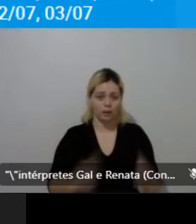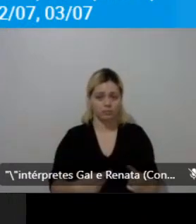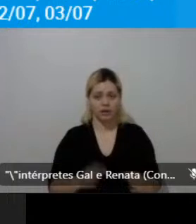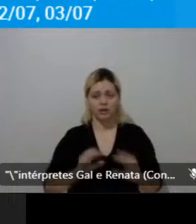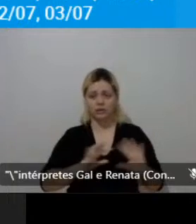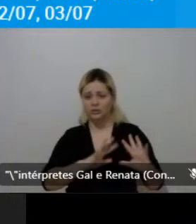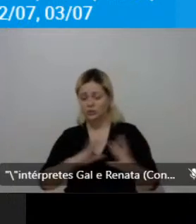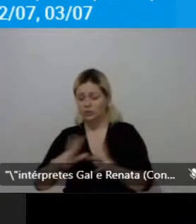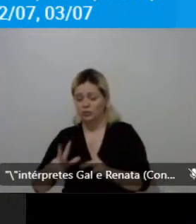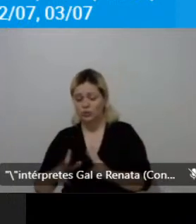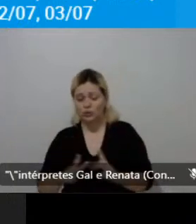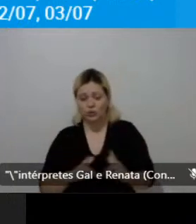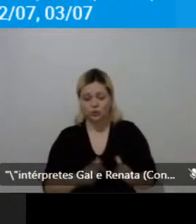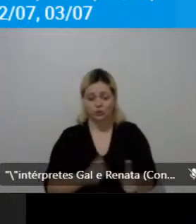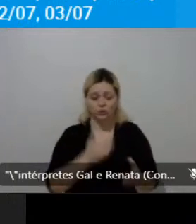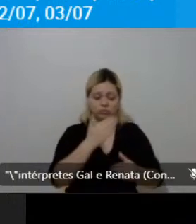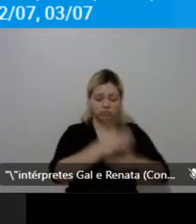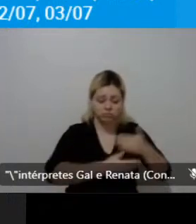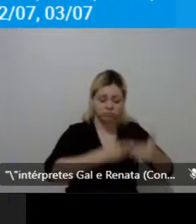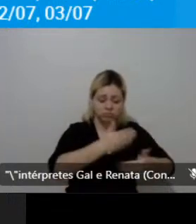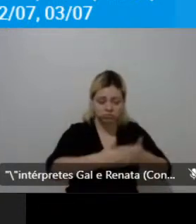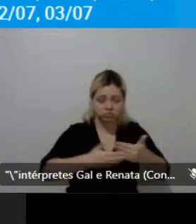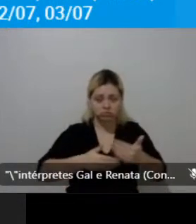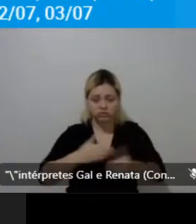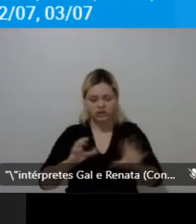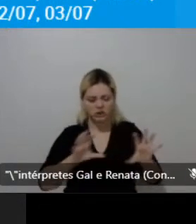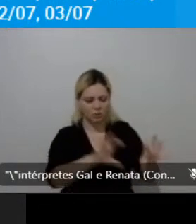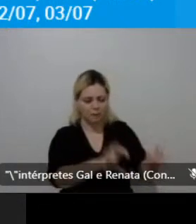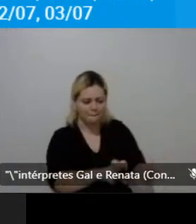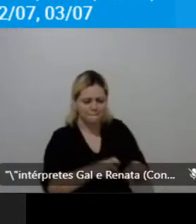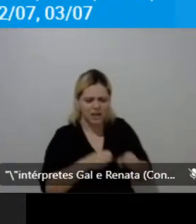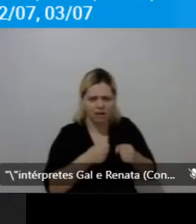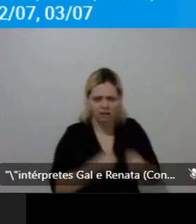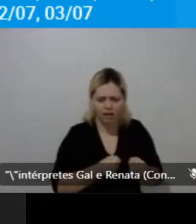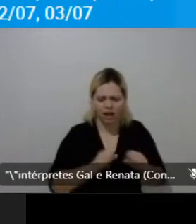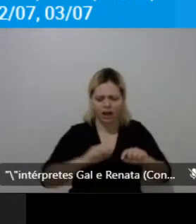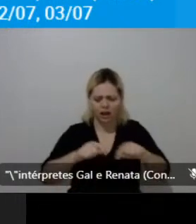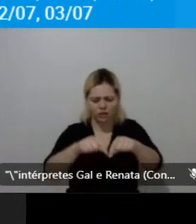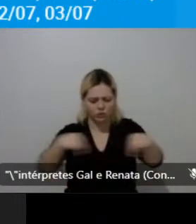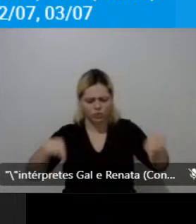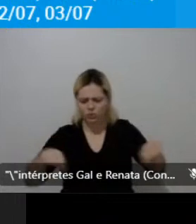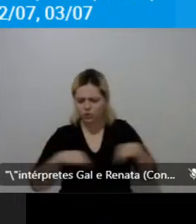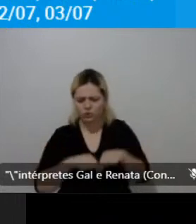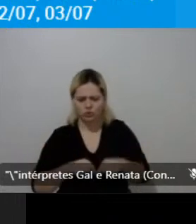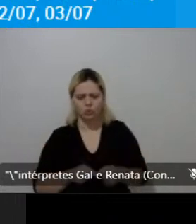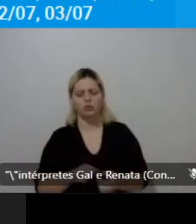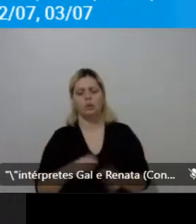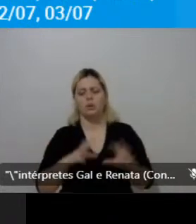de despossessão que a Fabiana falou, né, de expulsão de suas terras. Em